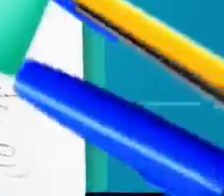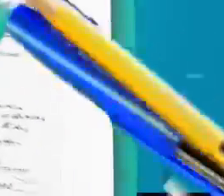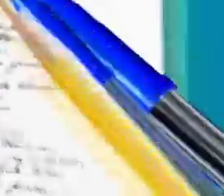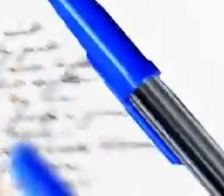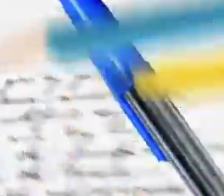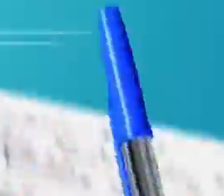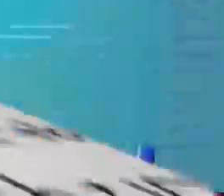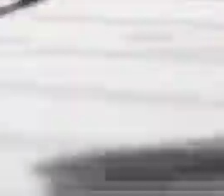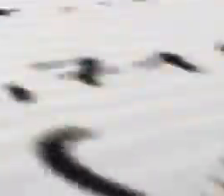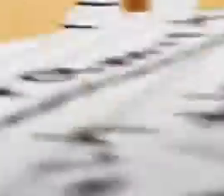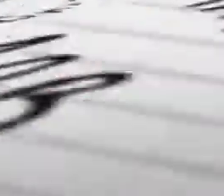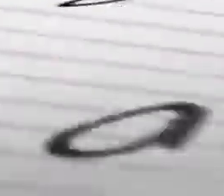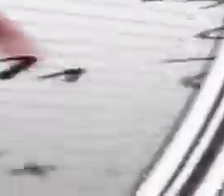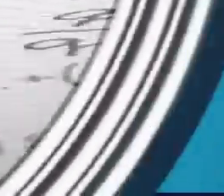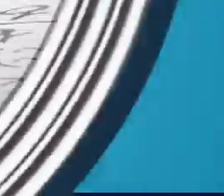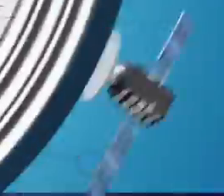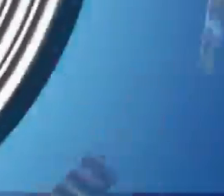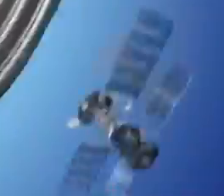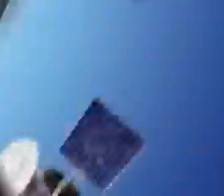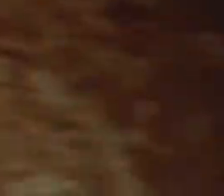e